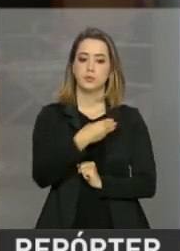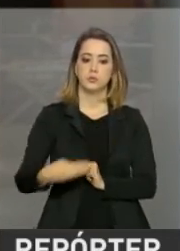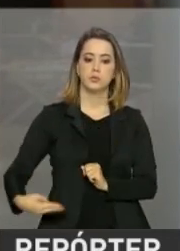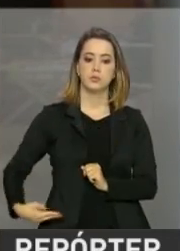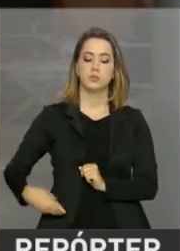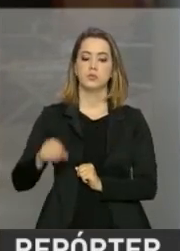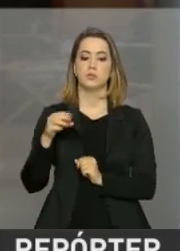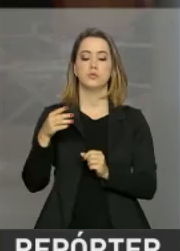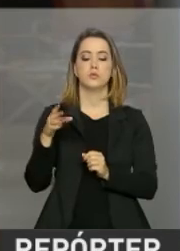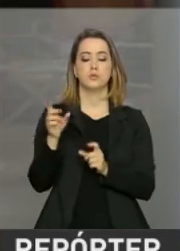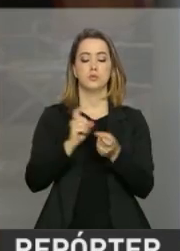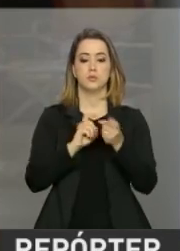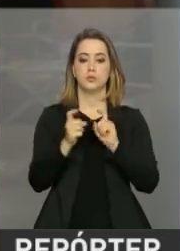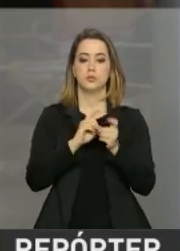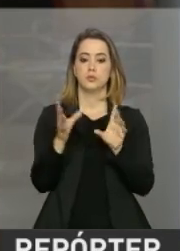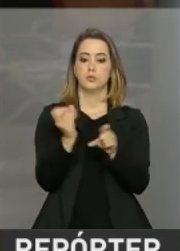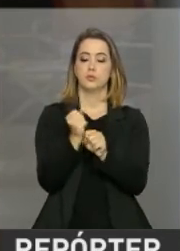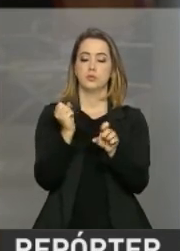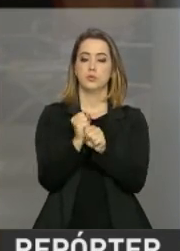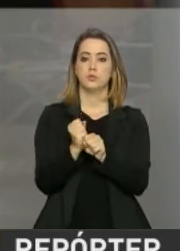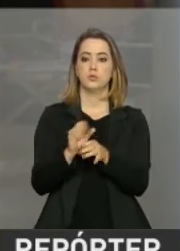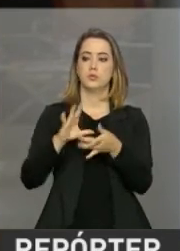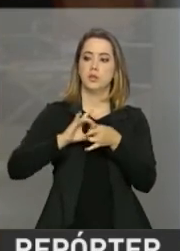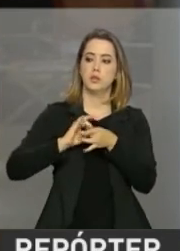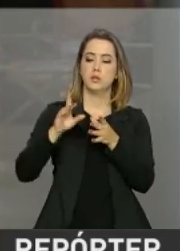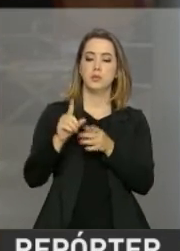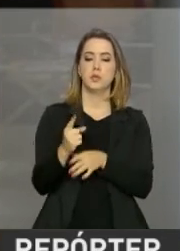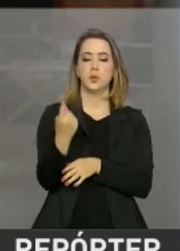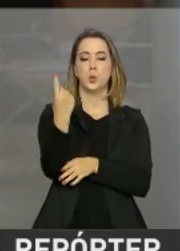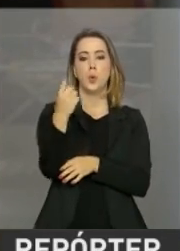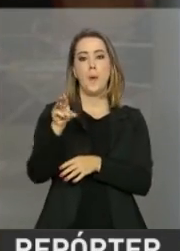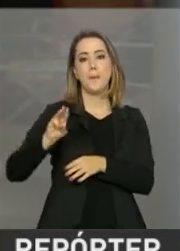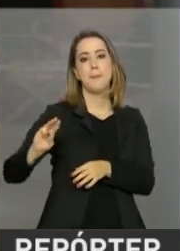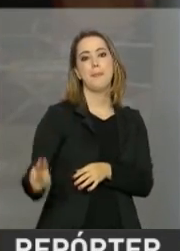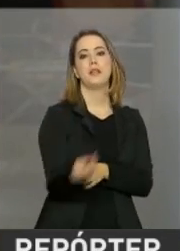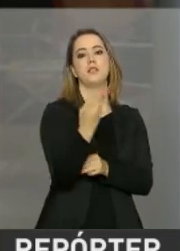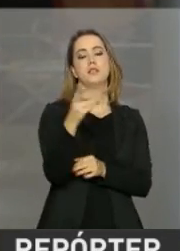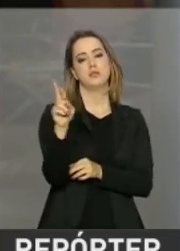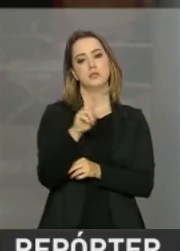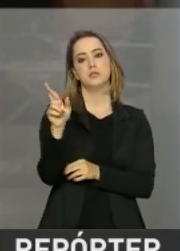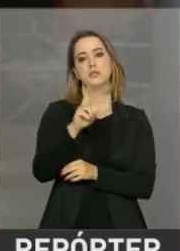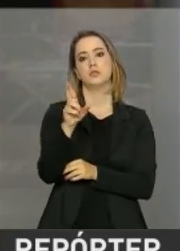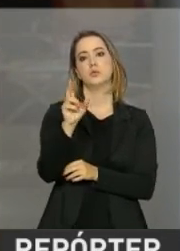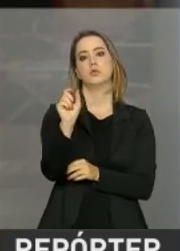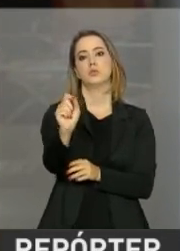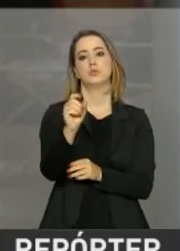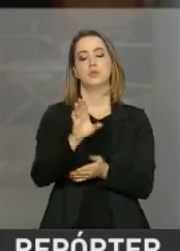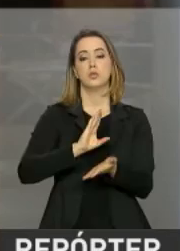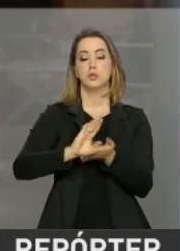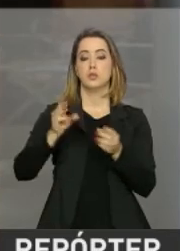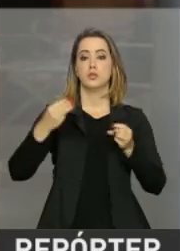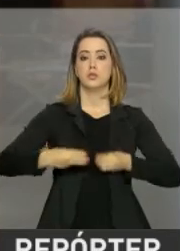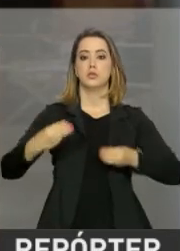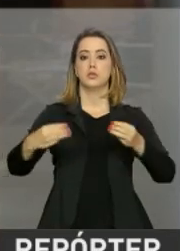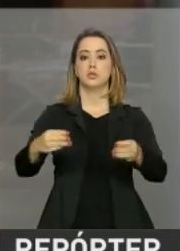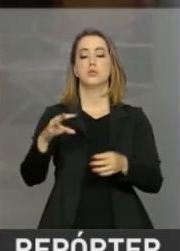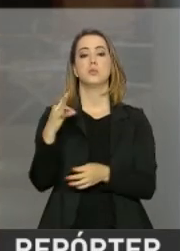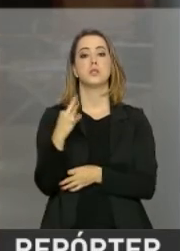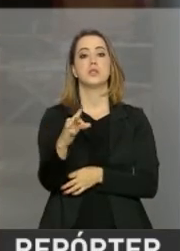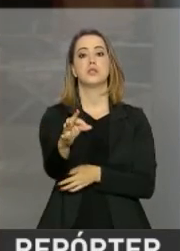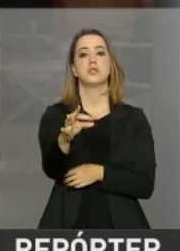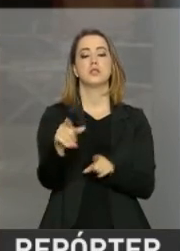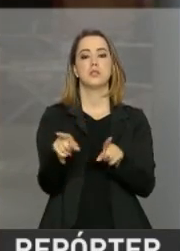um milhão e meio de reais para o ministério de ciência e tecnologia inovações e comunicações para quitar